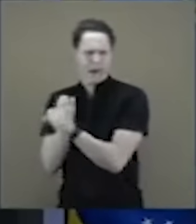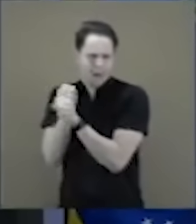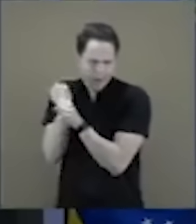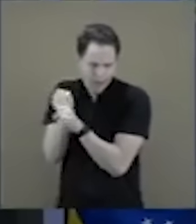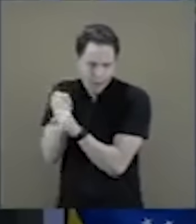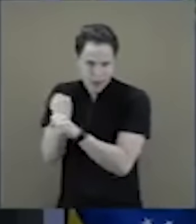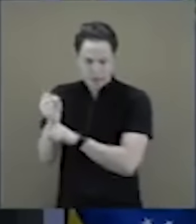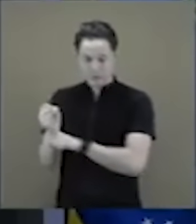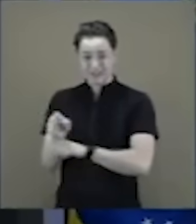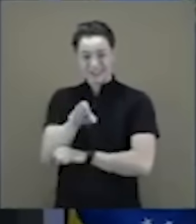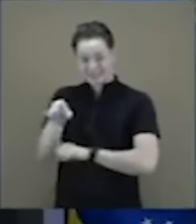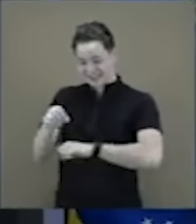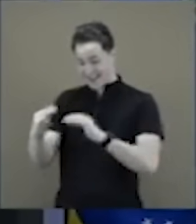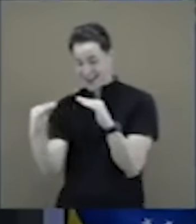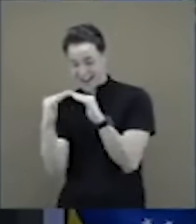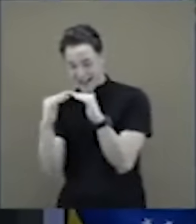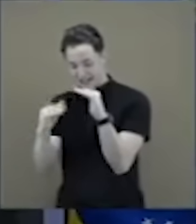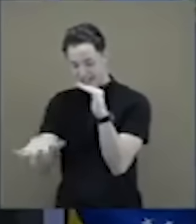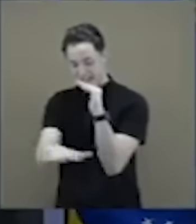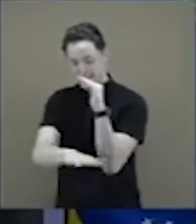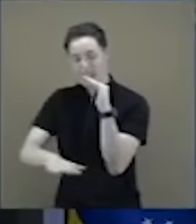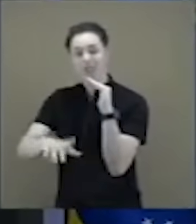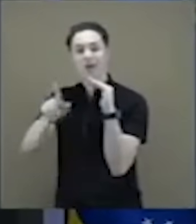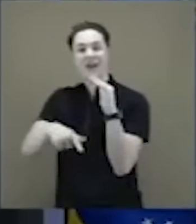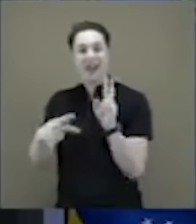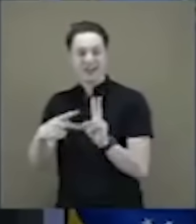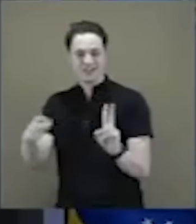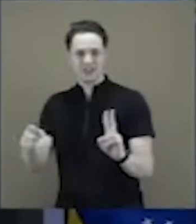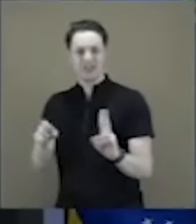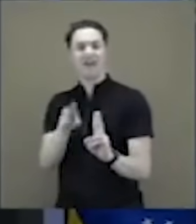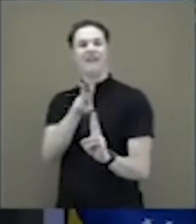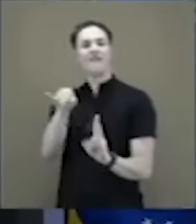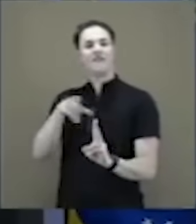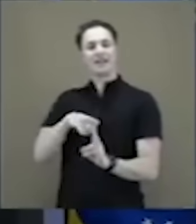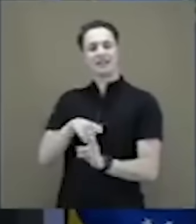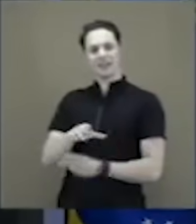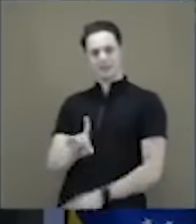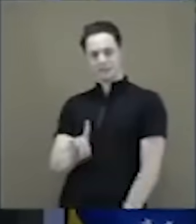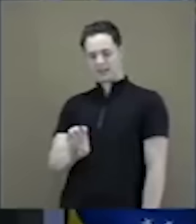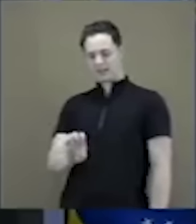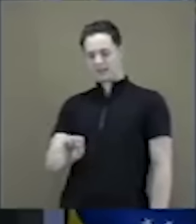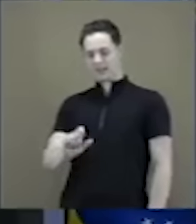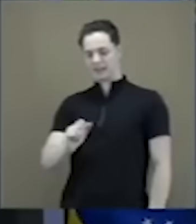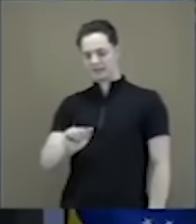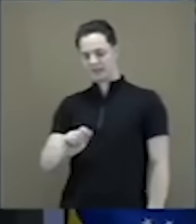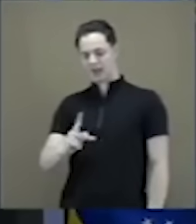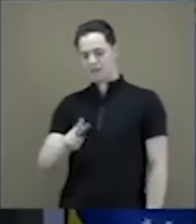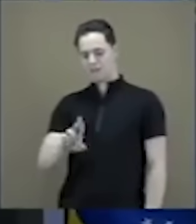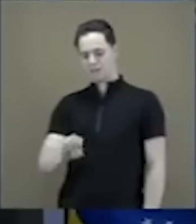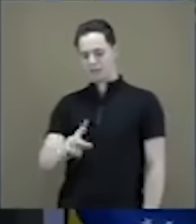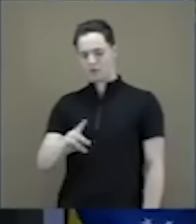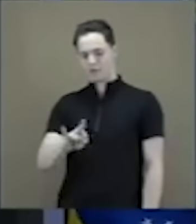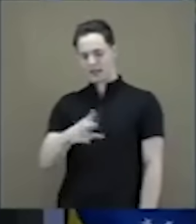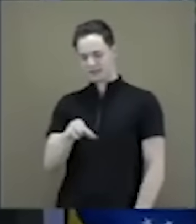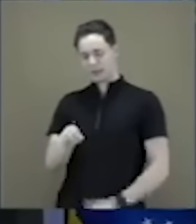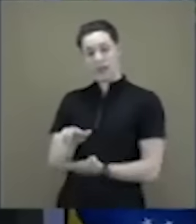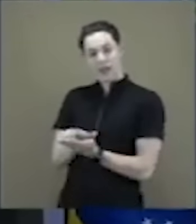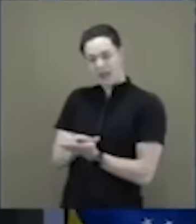função social. E aí o que que, aí a pergunta que fica, o que é a função social? O que é a função